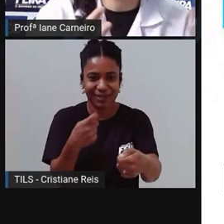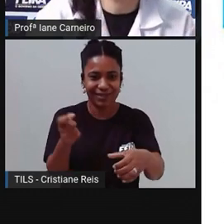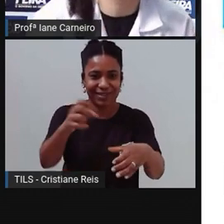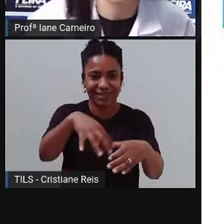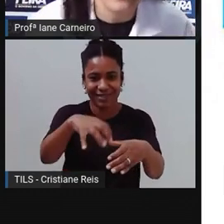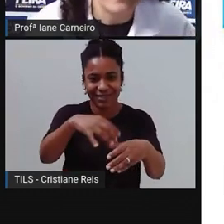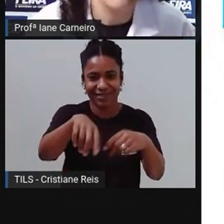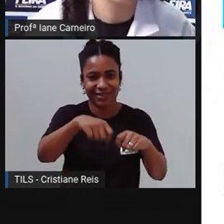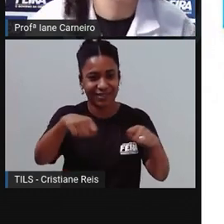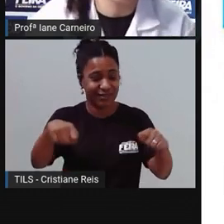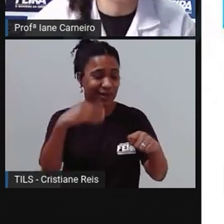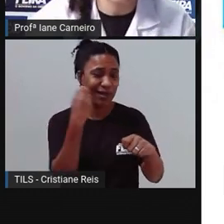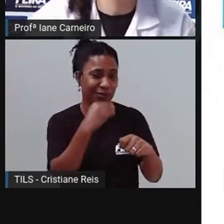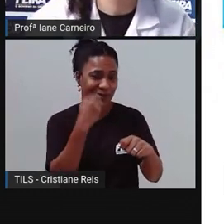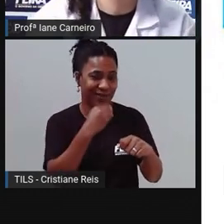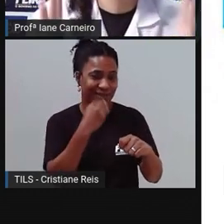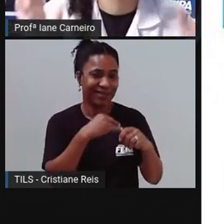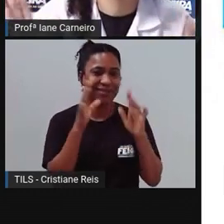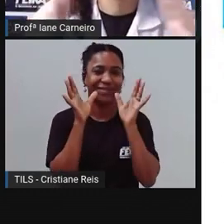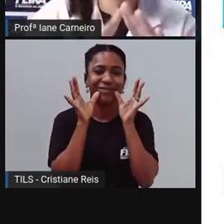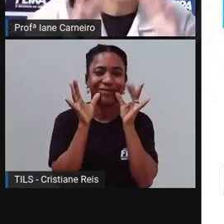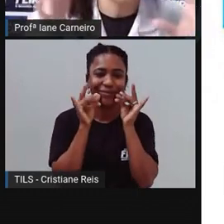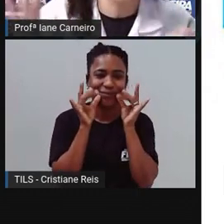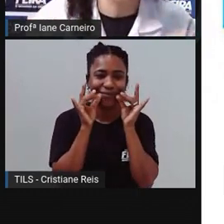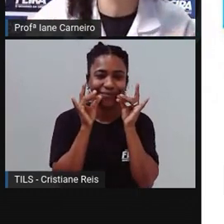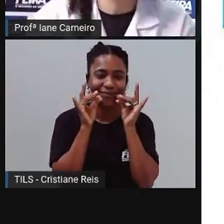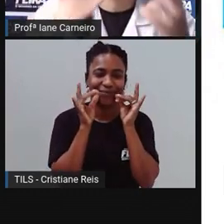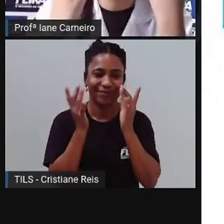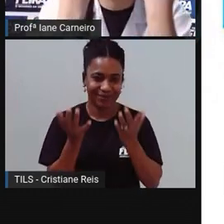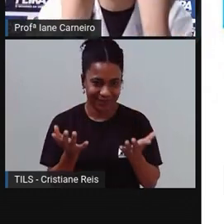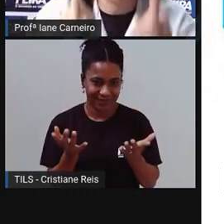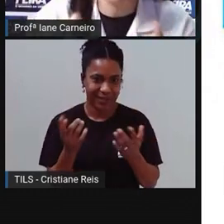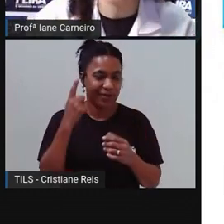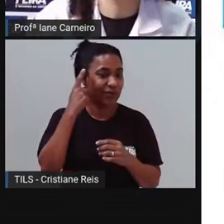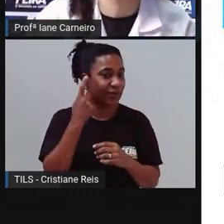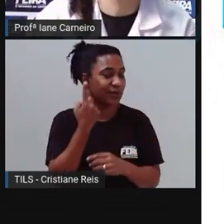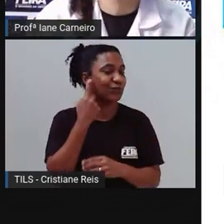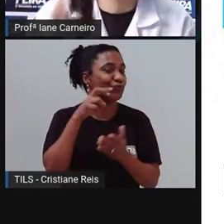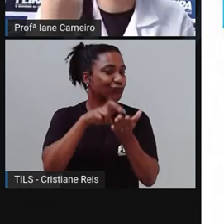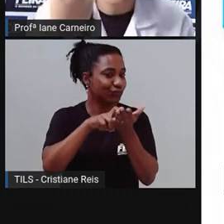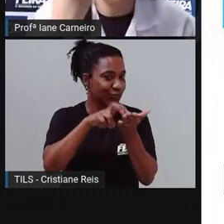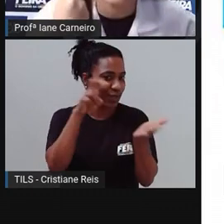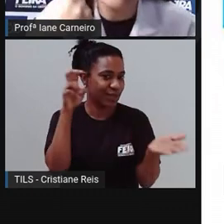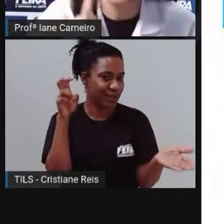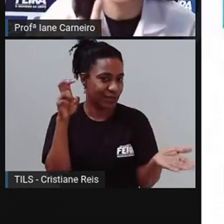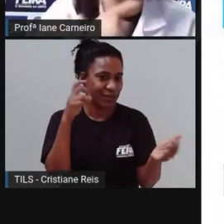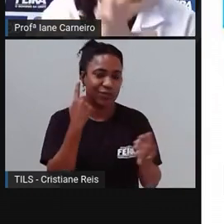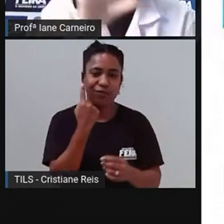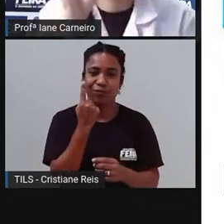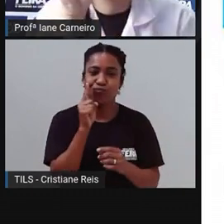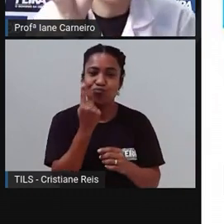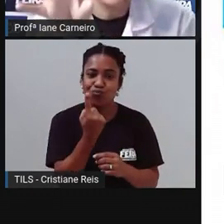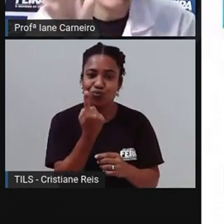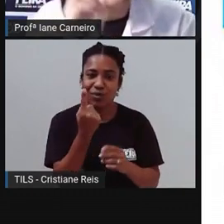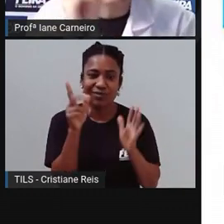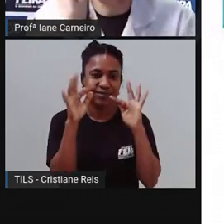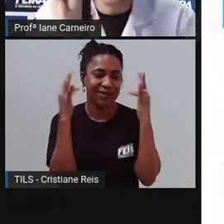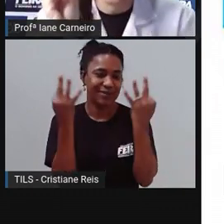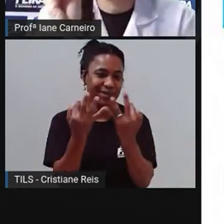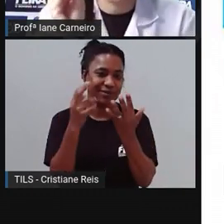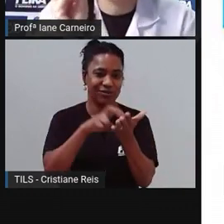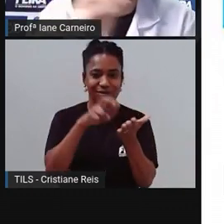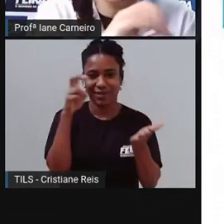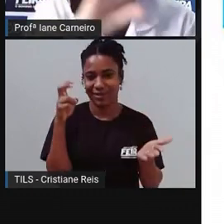sacola para uma outra função, tá certo? Então pensem aí o tanto de lixo só de manhã. Só uma família produz isso aí,